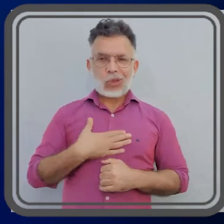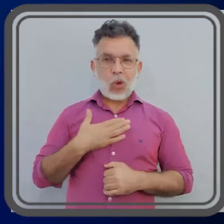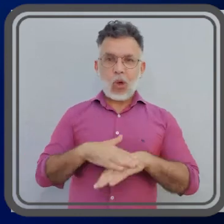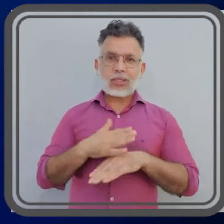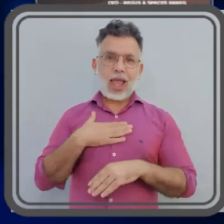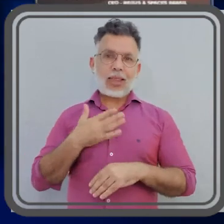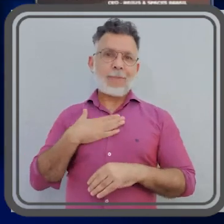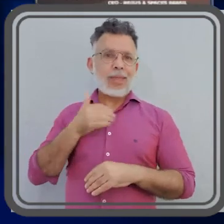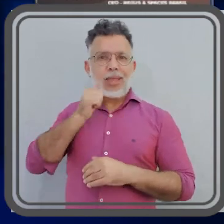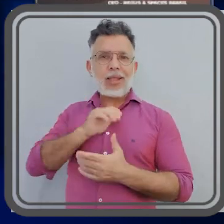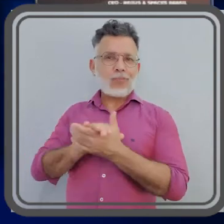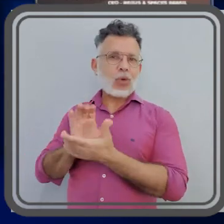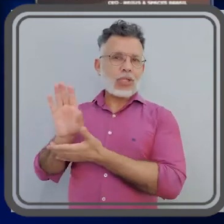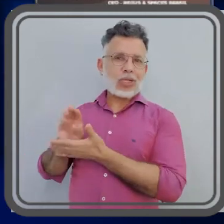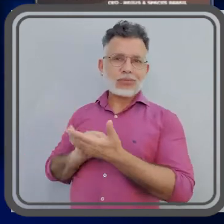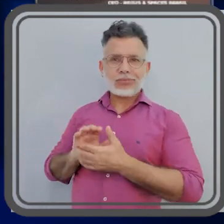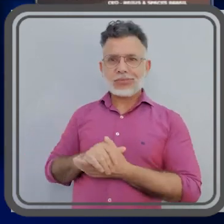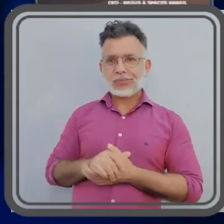minha esposa.